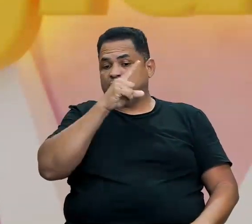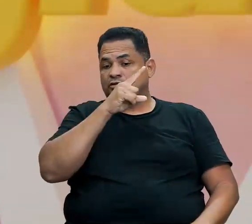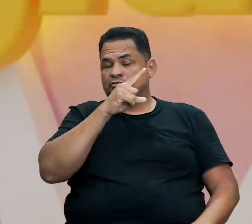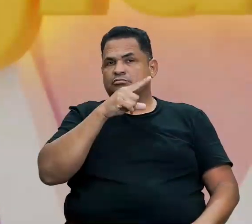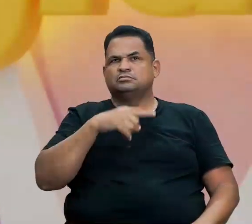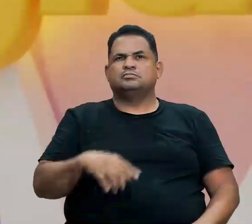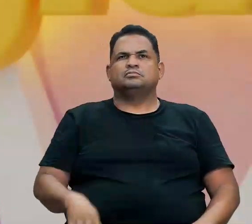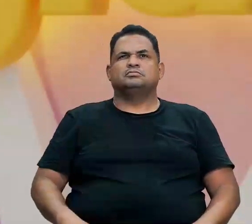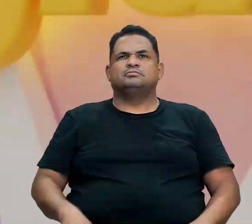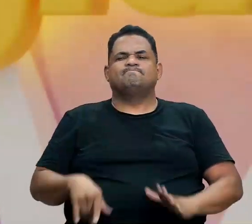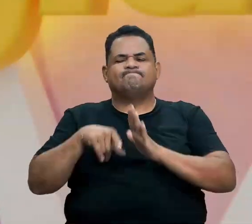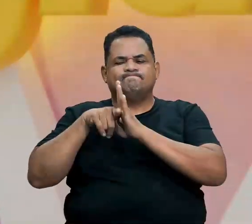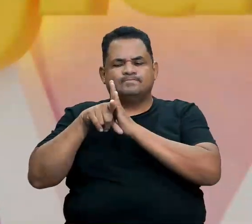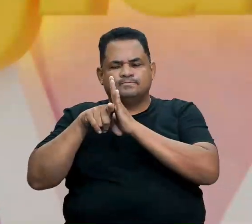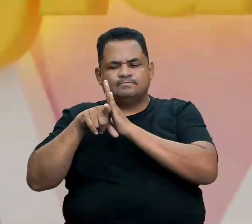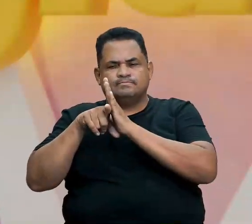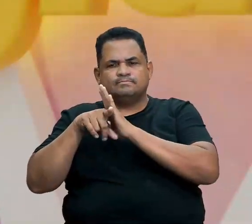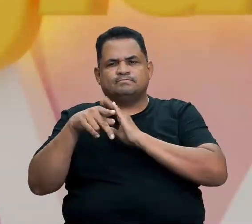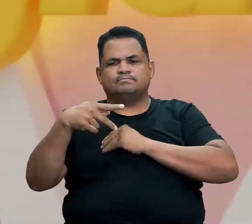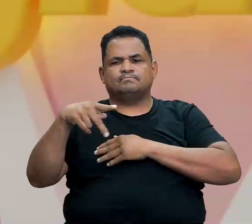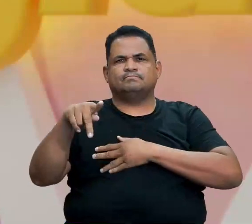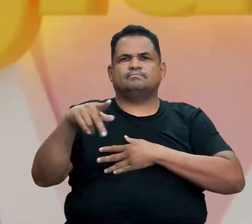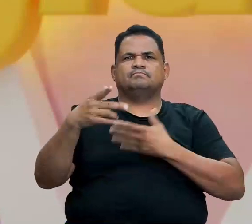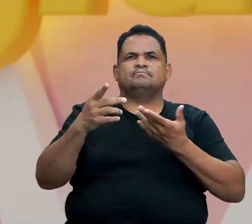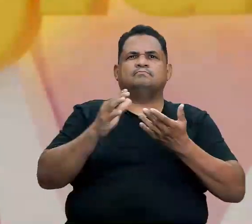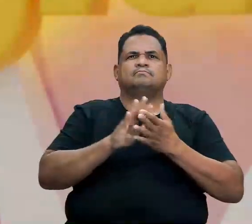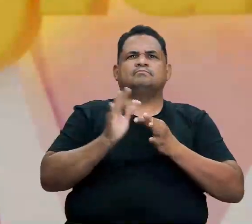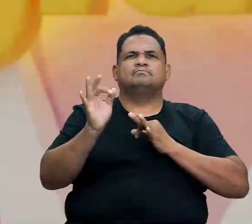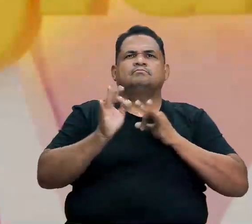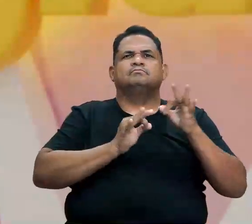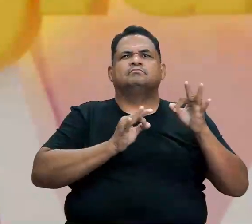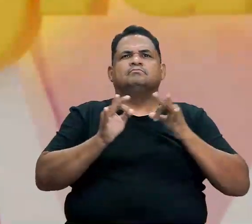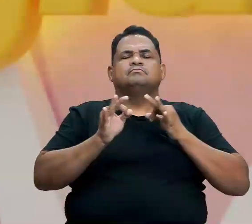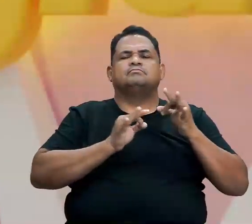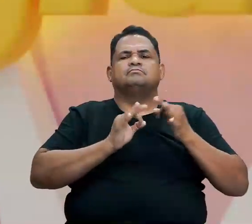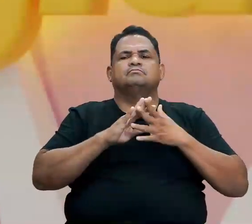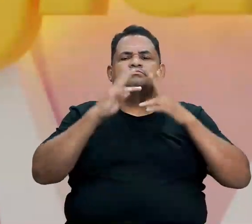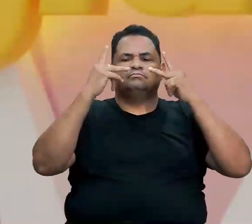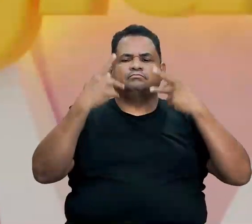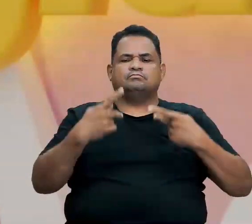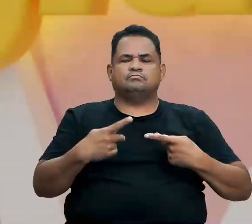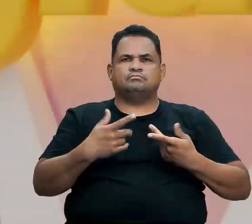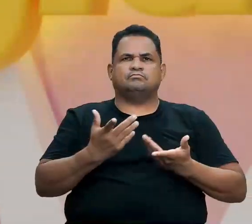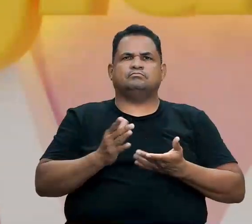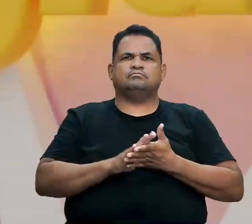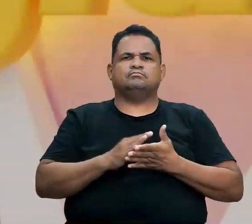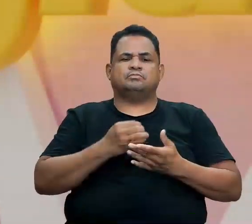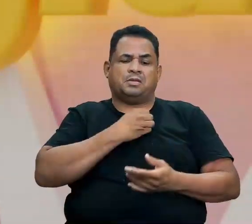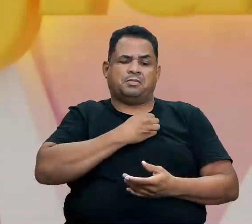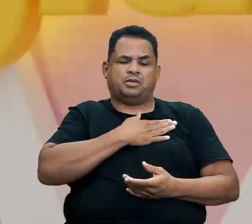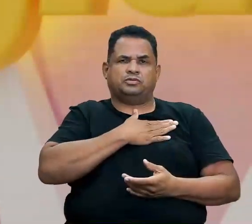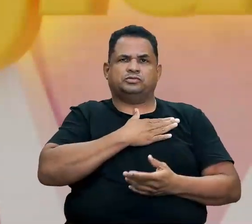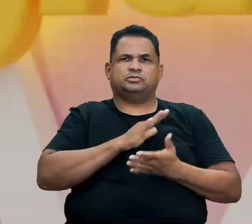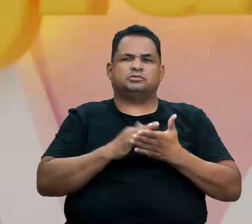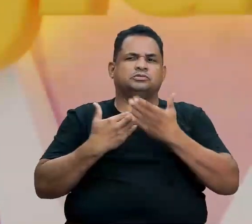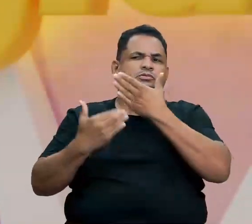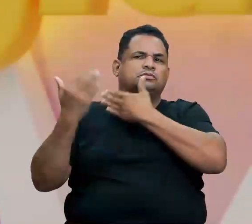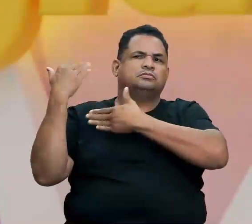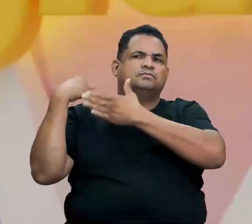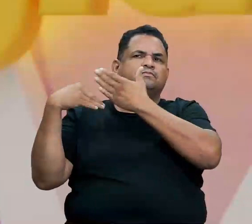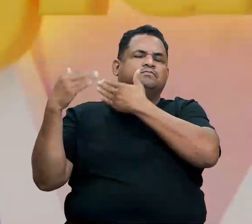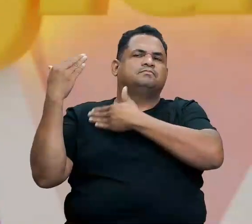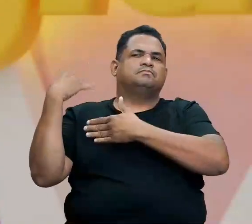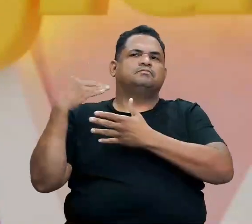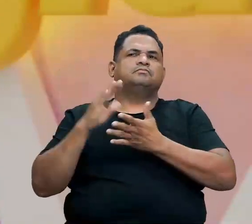De análise para essas questões que foram construtos humanos, que foram construtos preconceituosos, já discriminatórios e